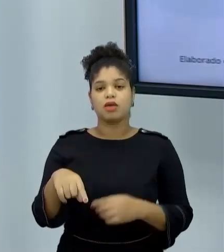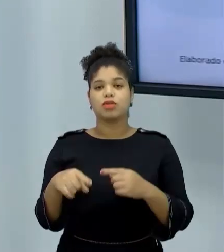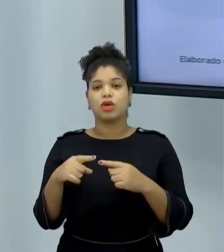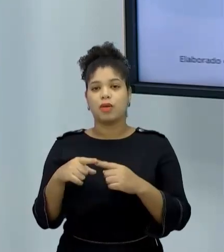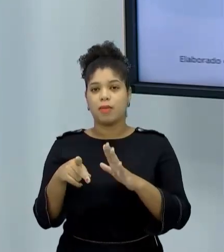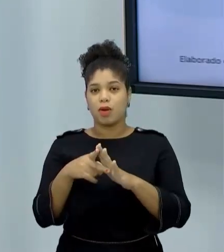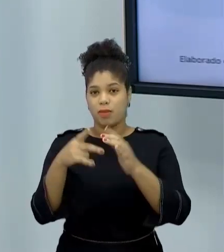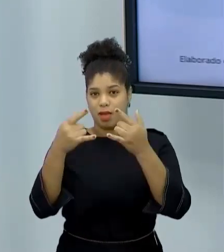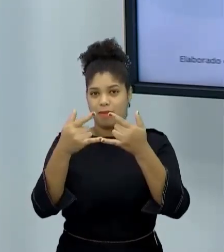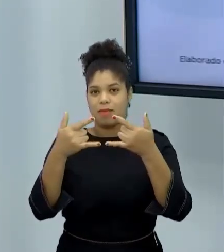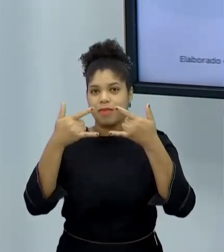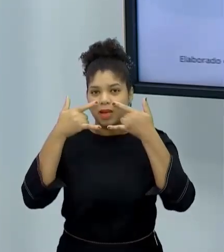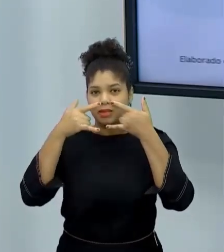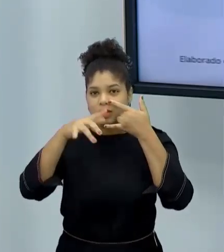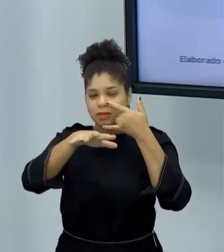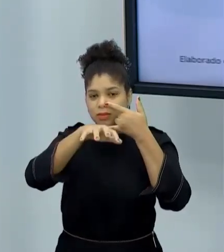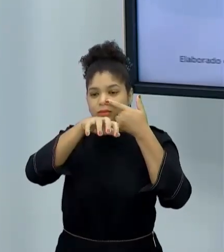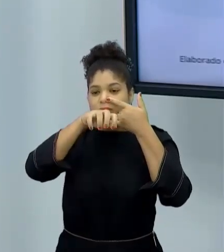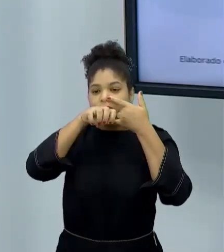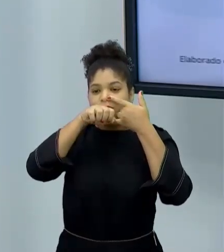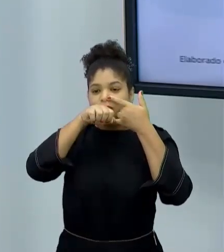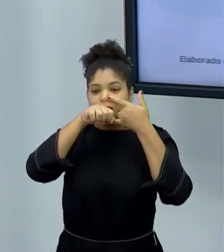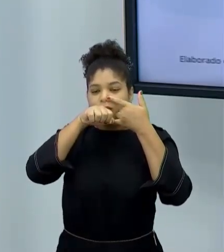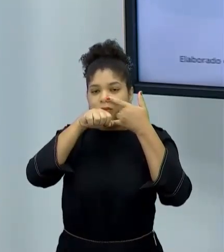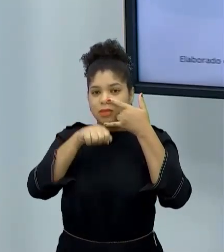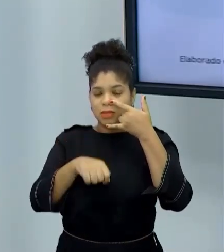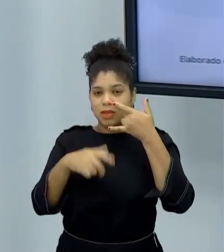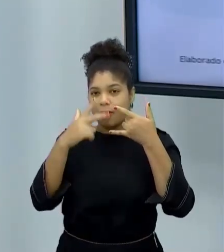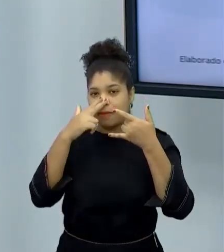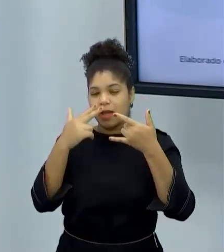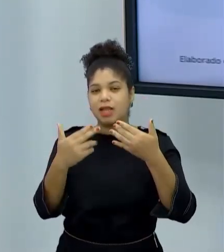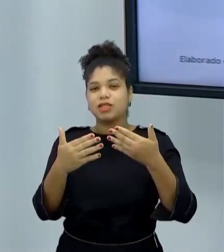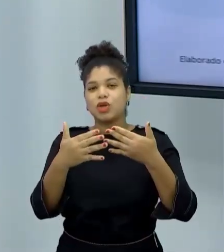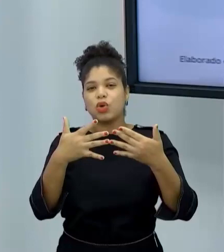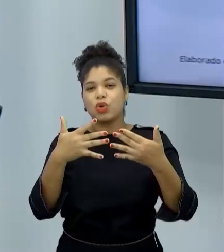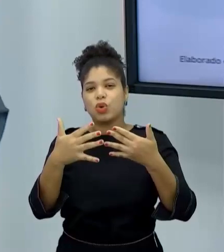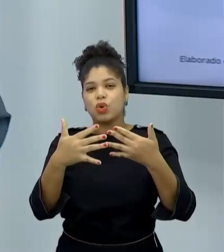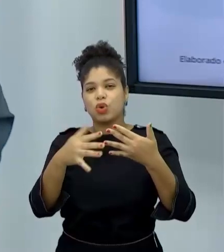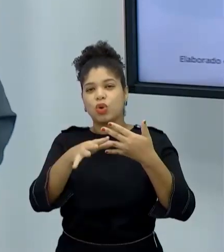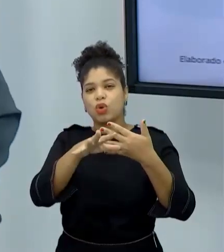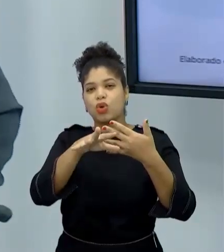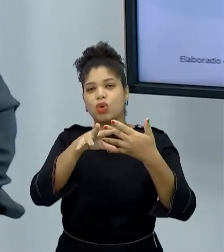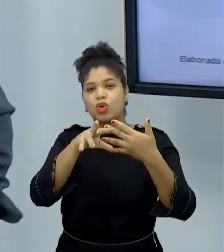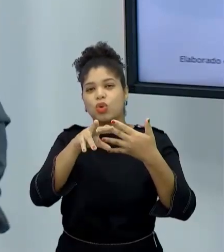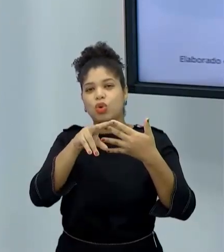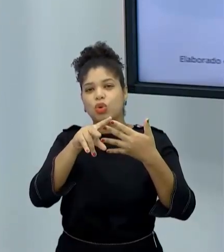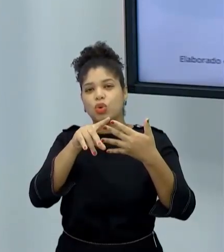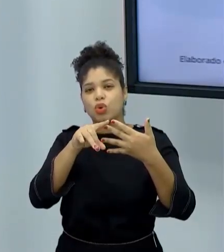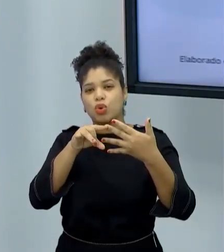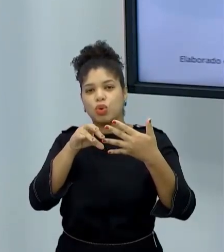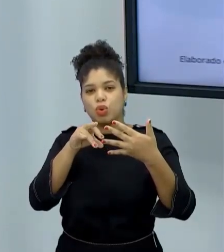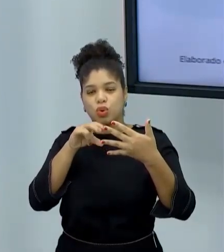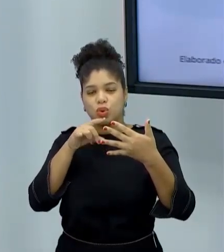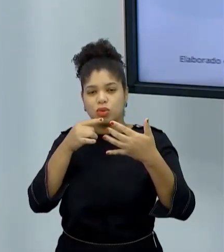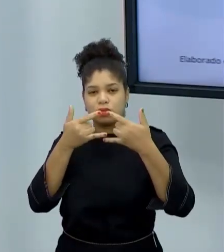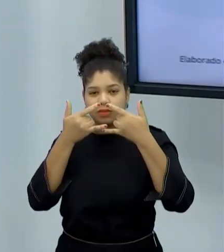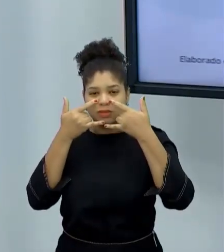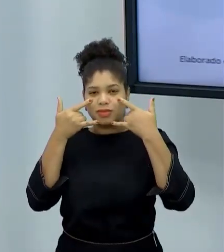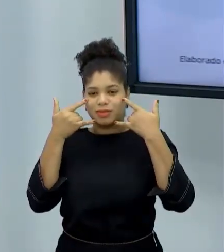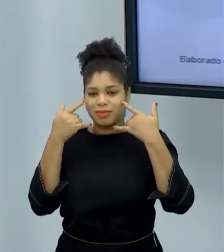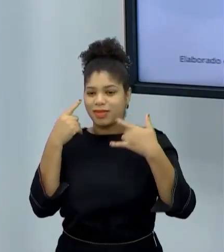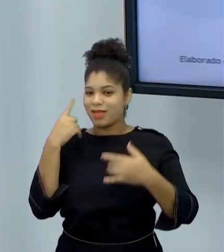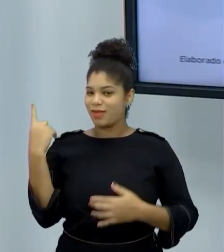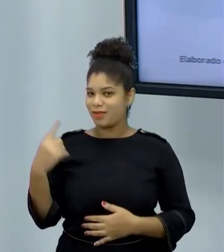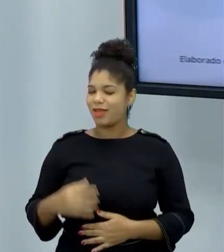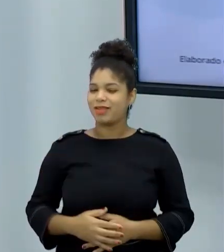pela máscara. Então, primeira coisa aqui, o ar é uma mistura heterogênea, veja só. E aí, por isso que eu trouxe